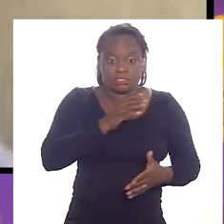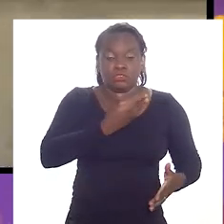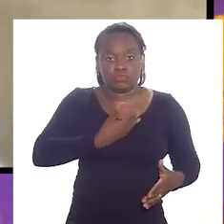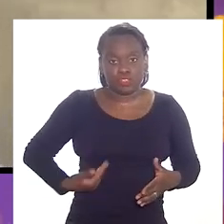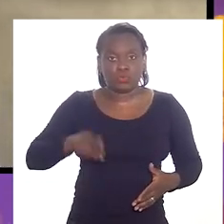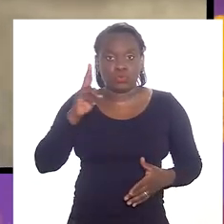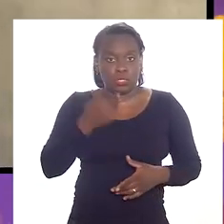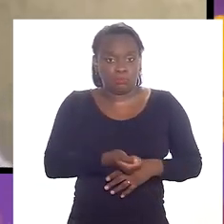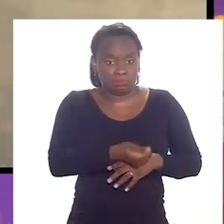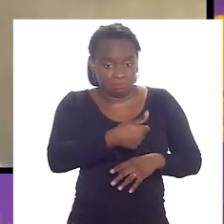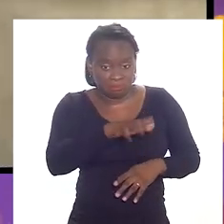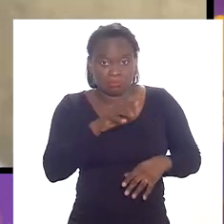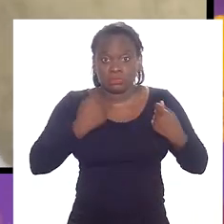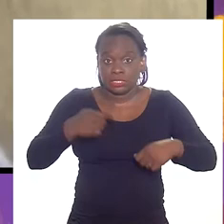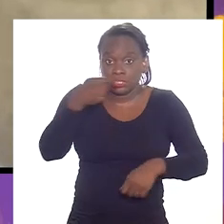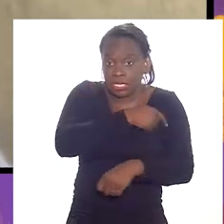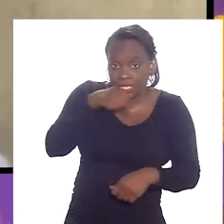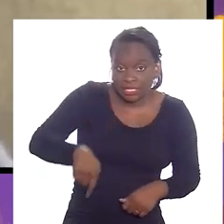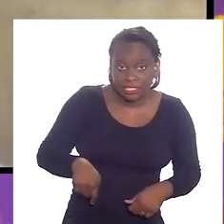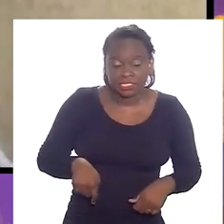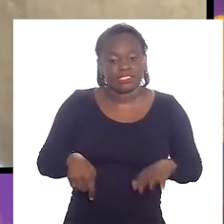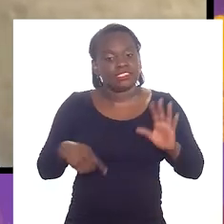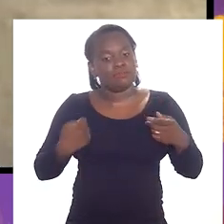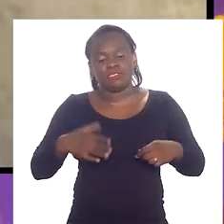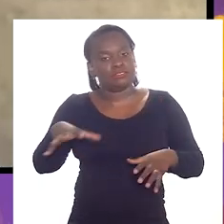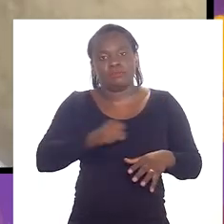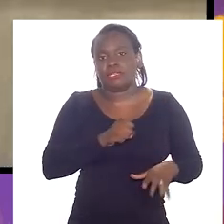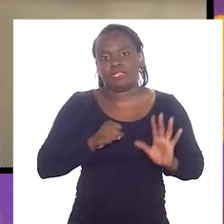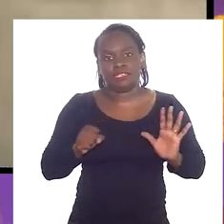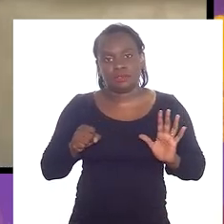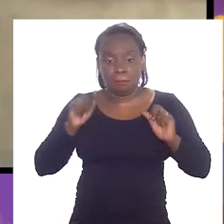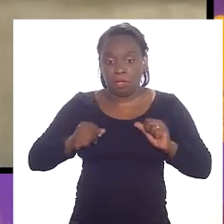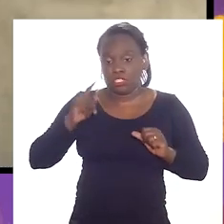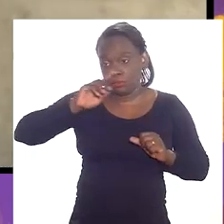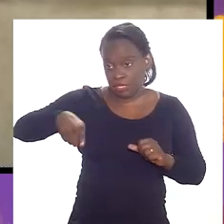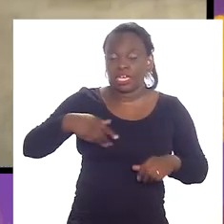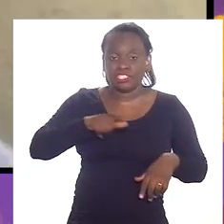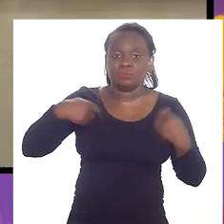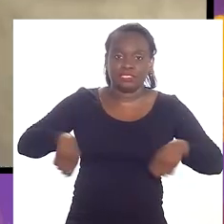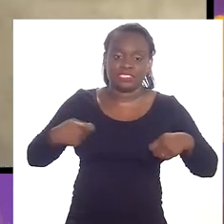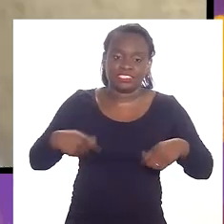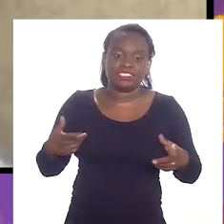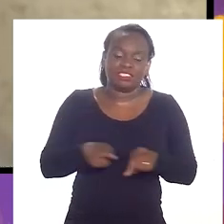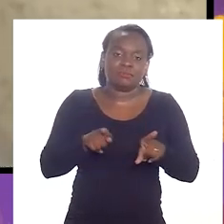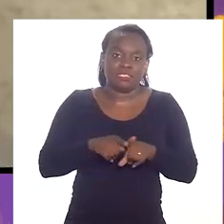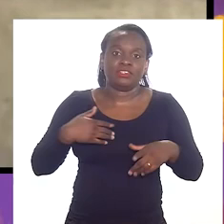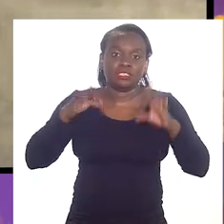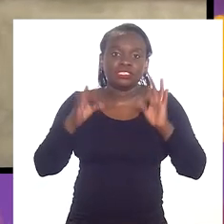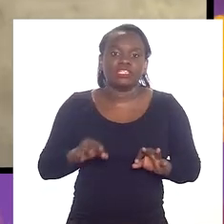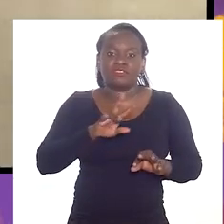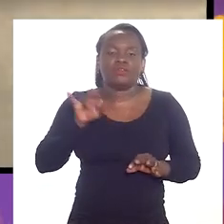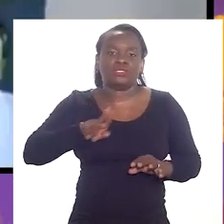aqui, elas vão ser confiscadas. Pode mandar, porque a gente precisa. E eu te garanto, Conmebol, elas vão ser muito bem empregadas com a nossa